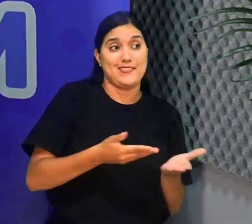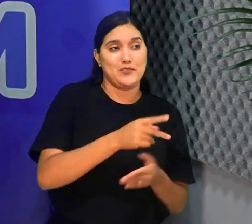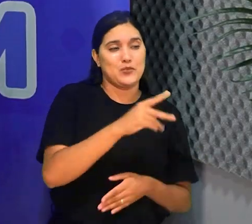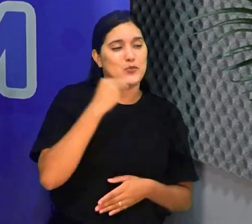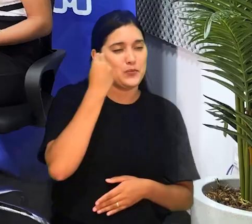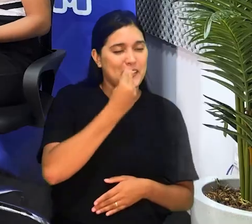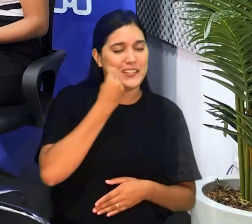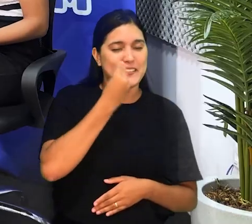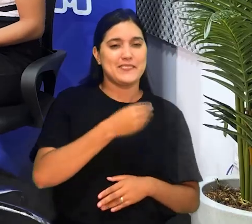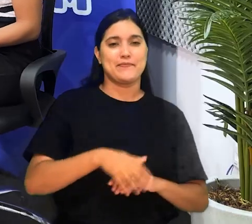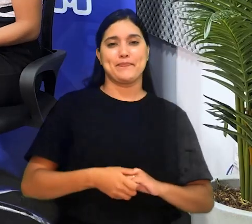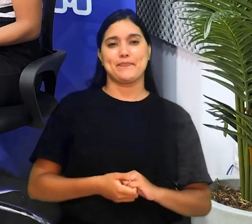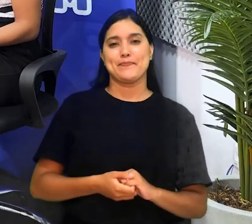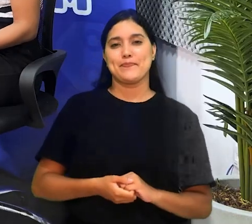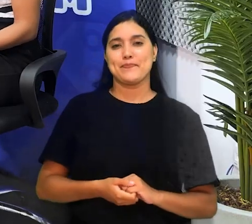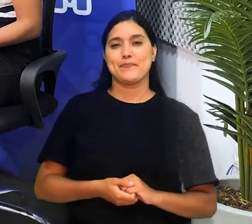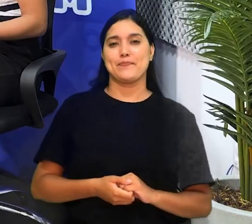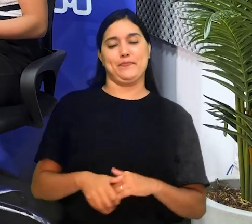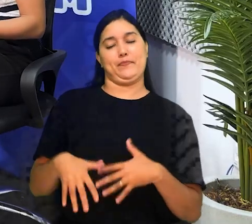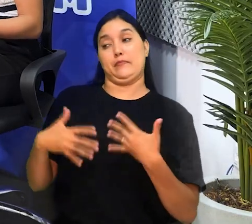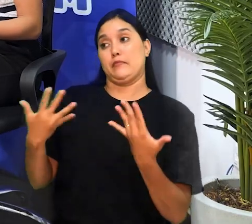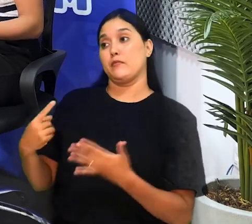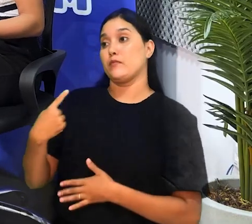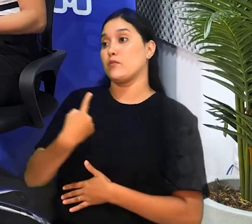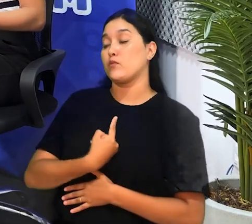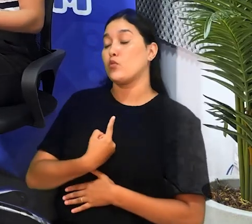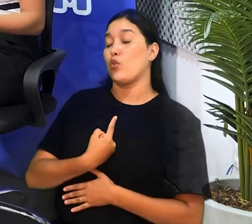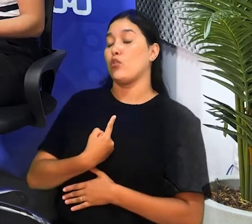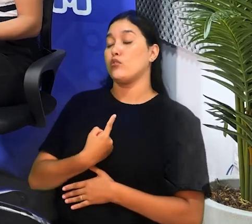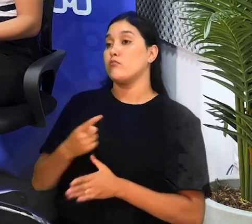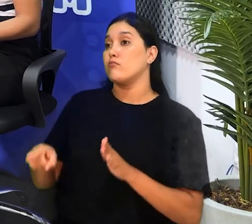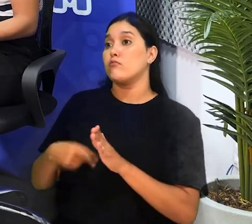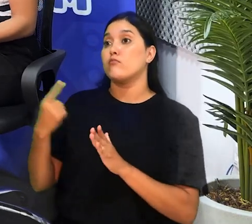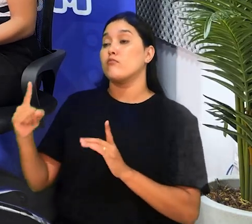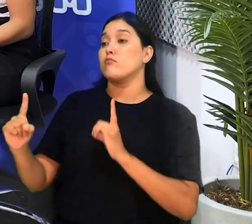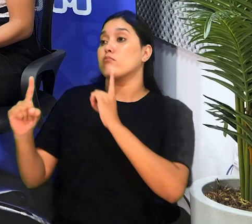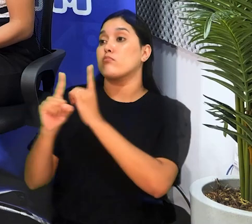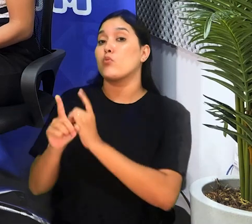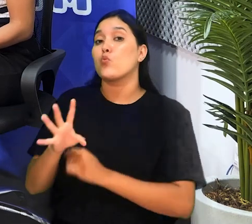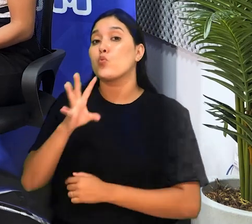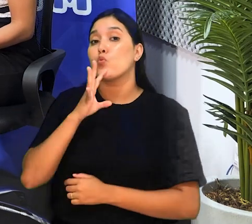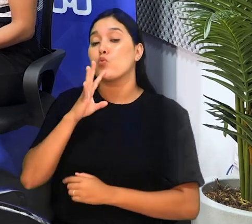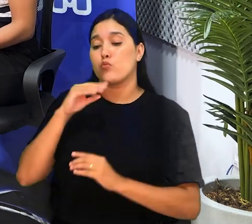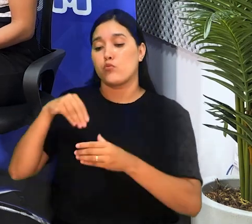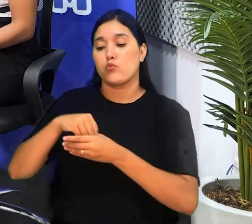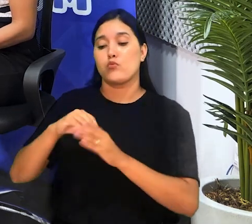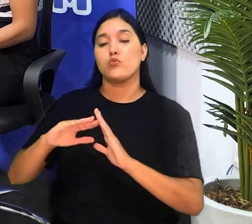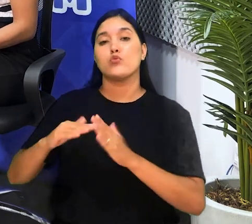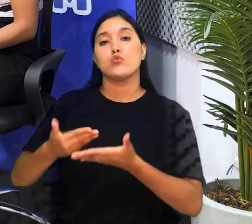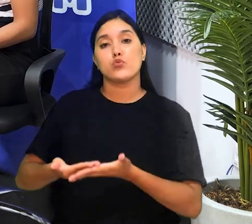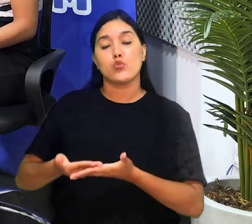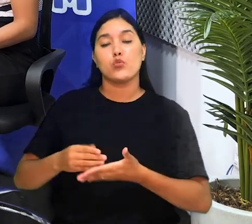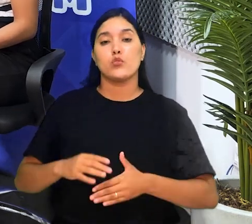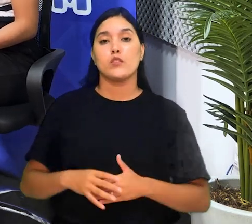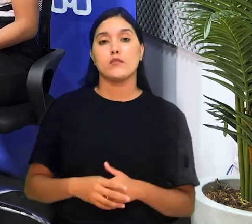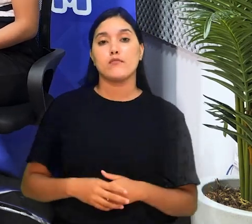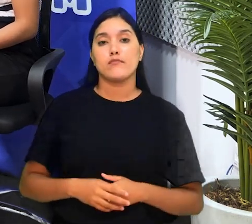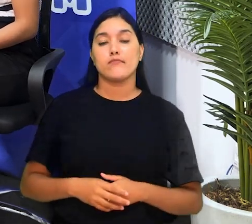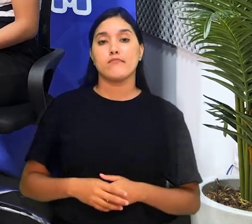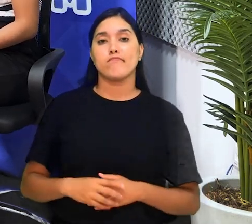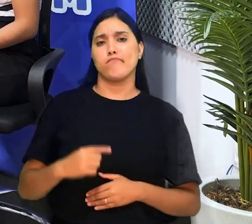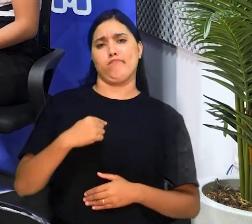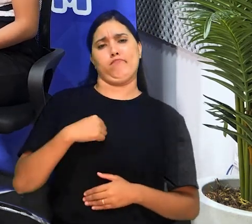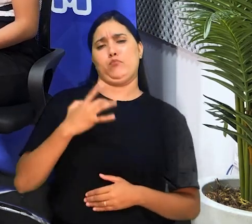foi essa experiência para você, que você está experienciando até agora. Até agora, né? Bom, como eu falei, né? A gente se conheceu